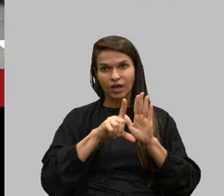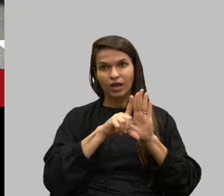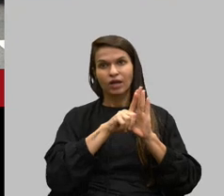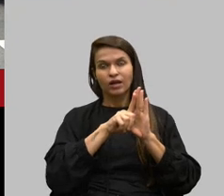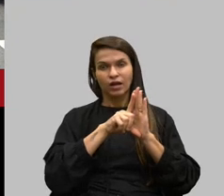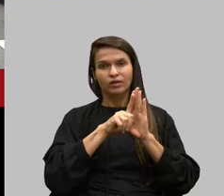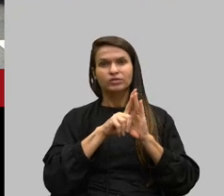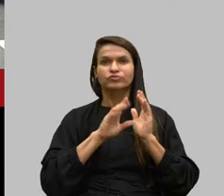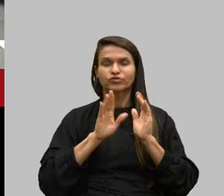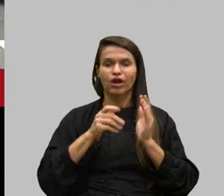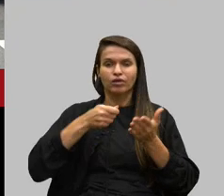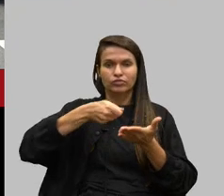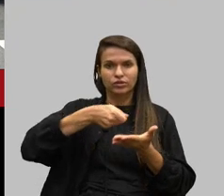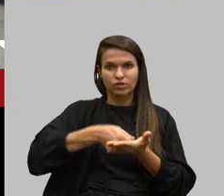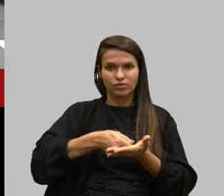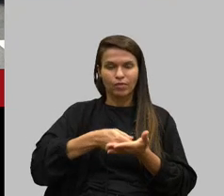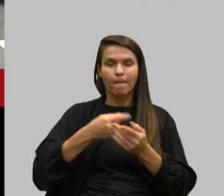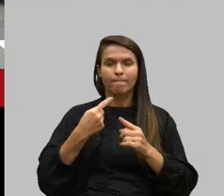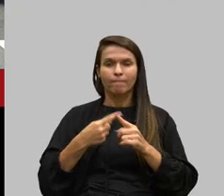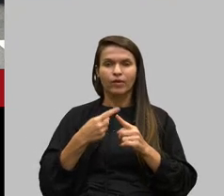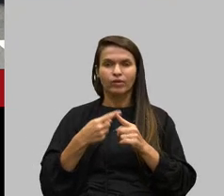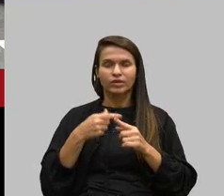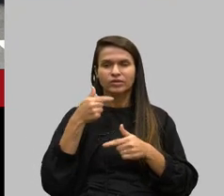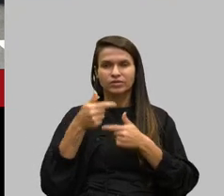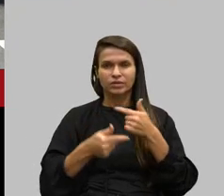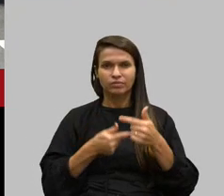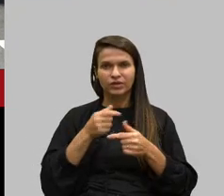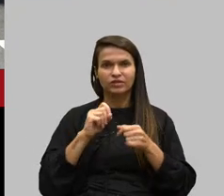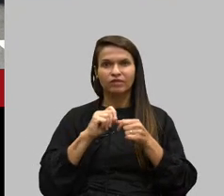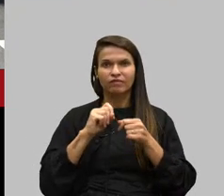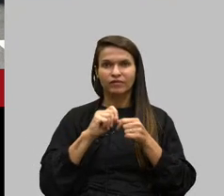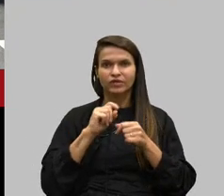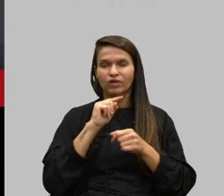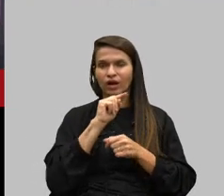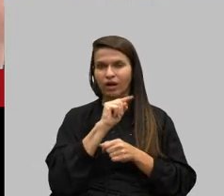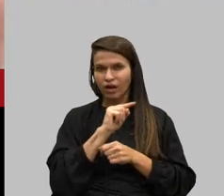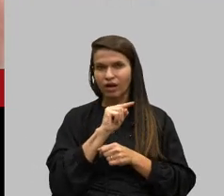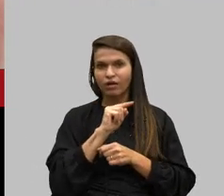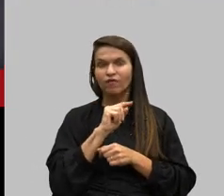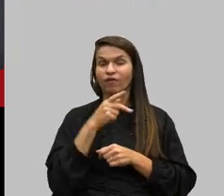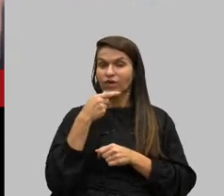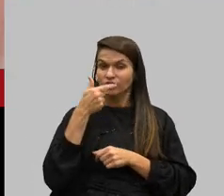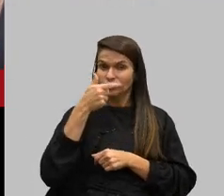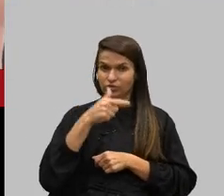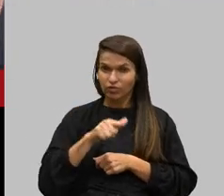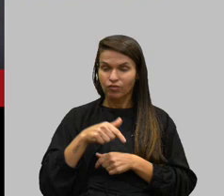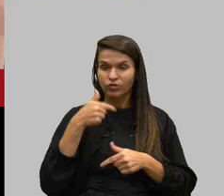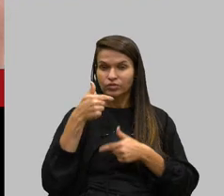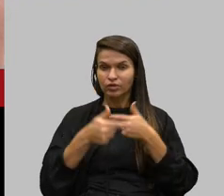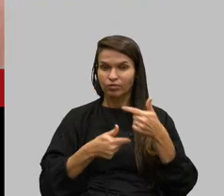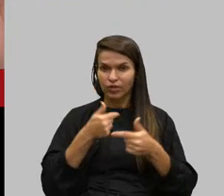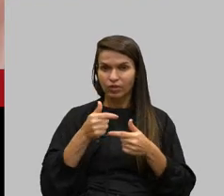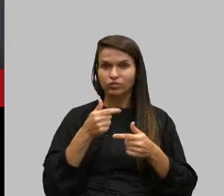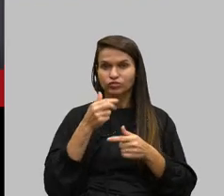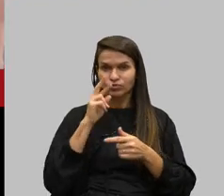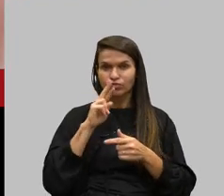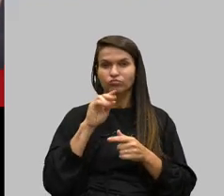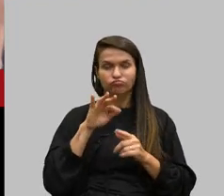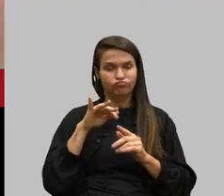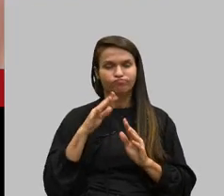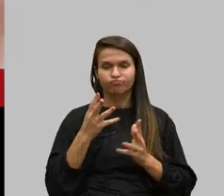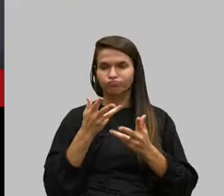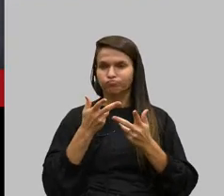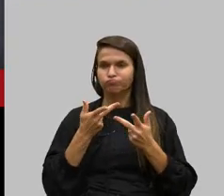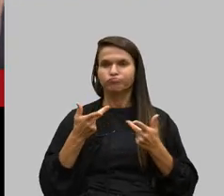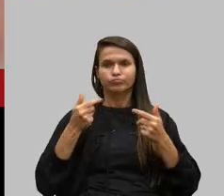determina Por que que esse trabalho tá sendo feito lá vou repetir o trabalho que vossa excelência tá fazendo é um brilhante